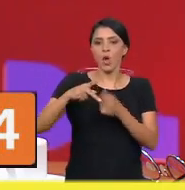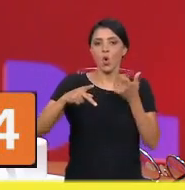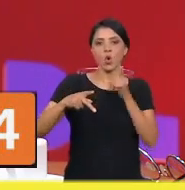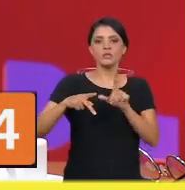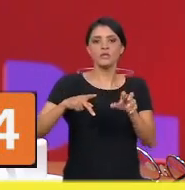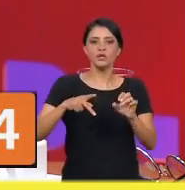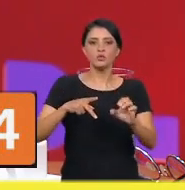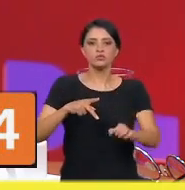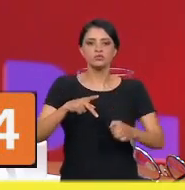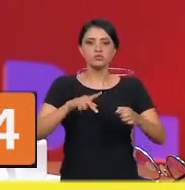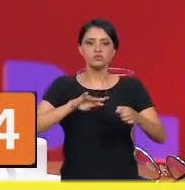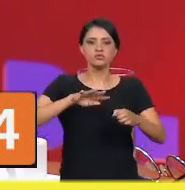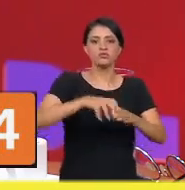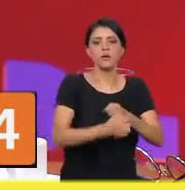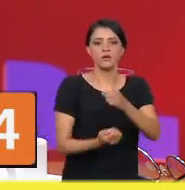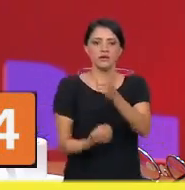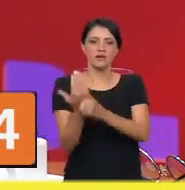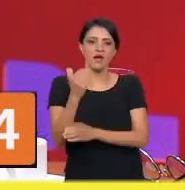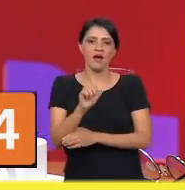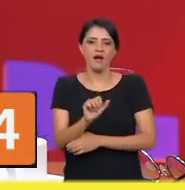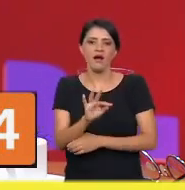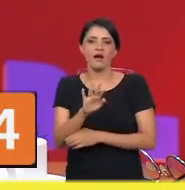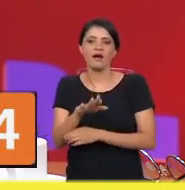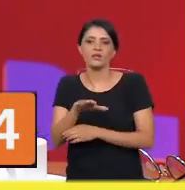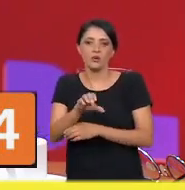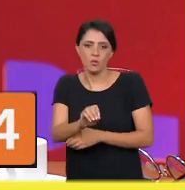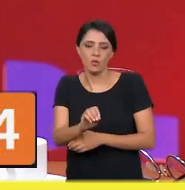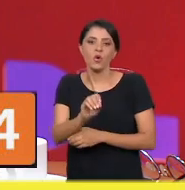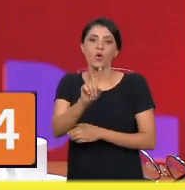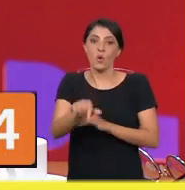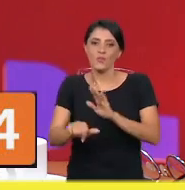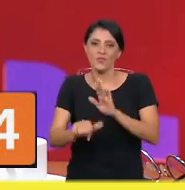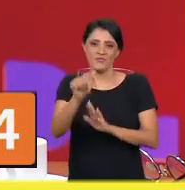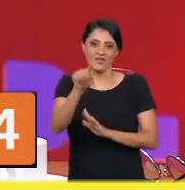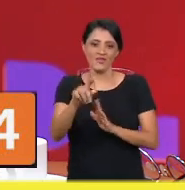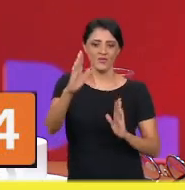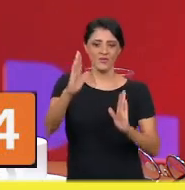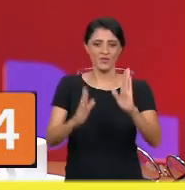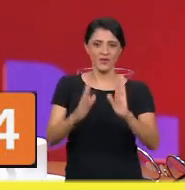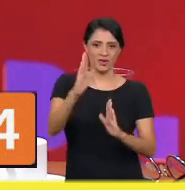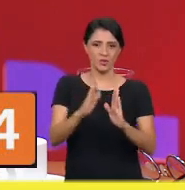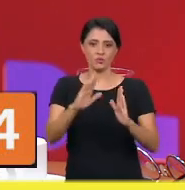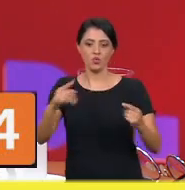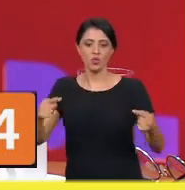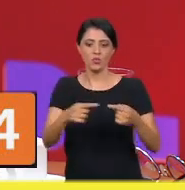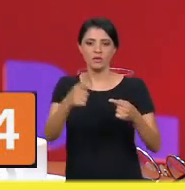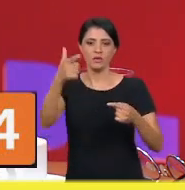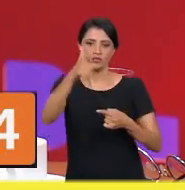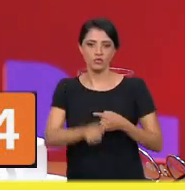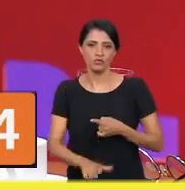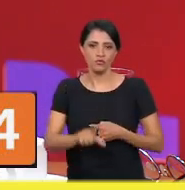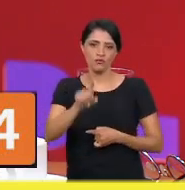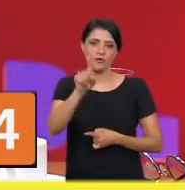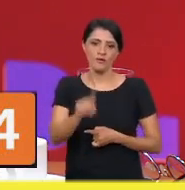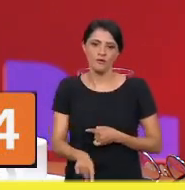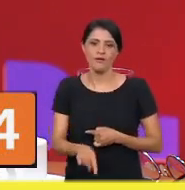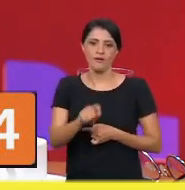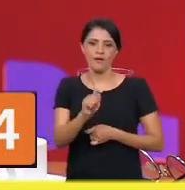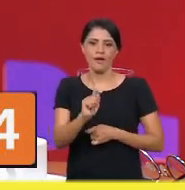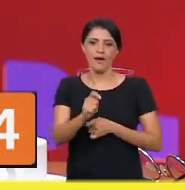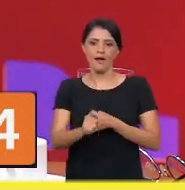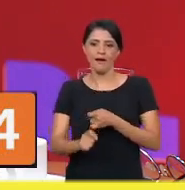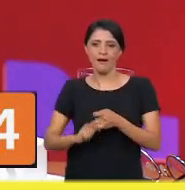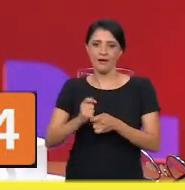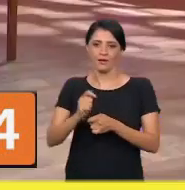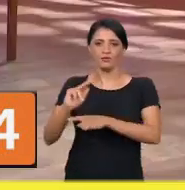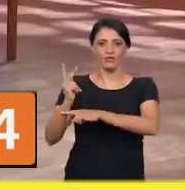elétron, formar os átomos. Então, a gente fala os primeiros átomos, a gente chama esse período de recombinação, que são os átomos de hidrogênio.